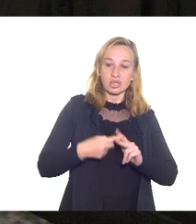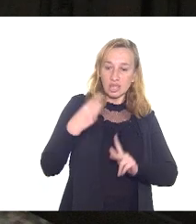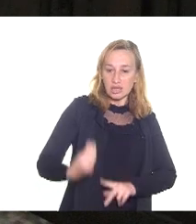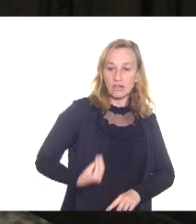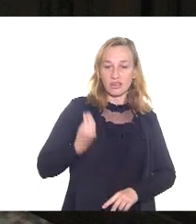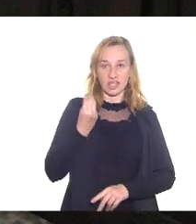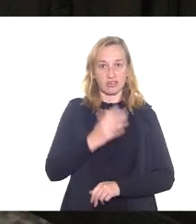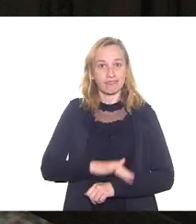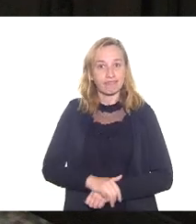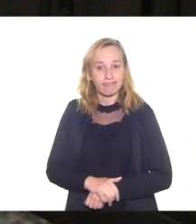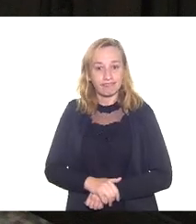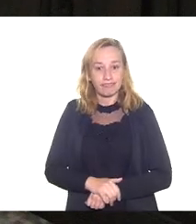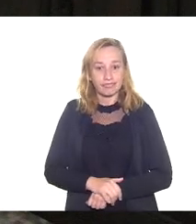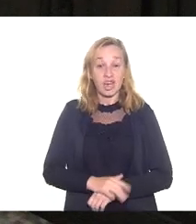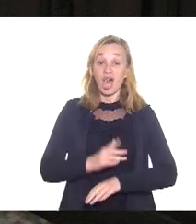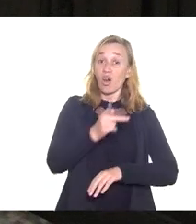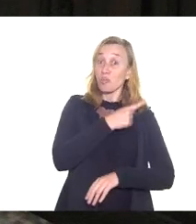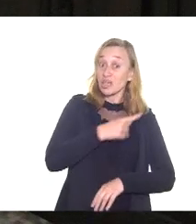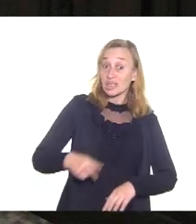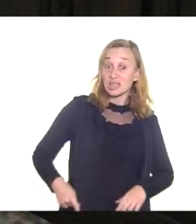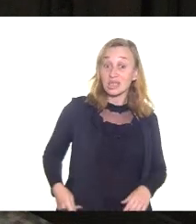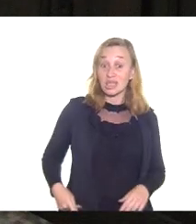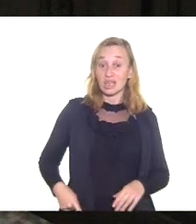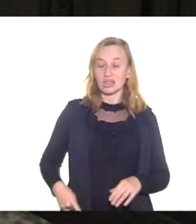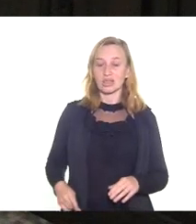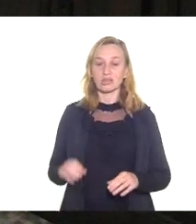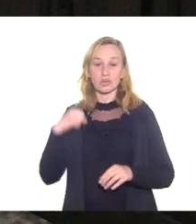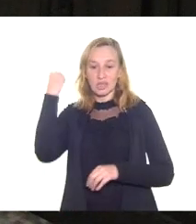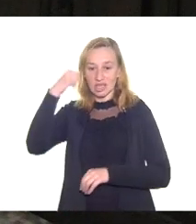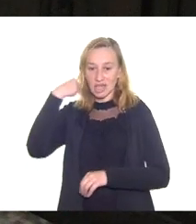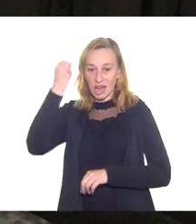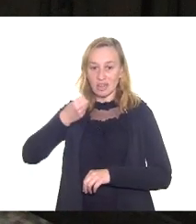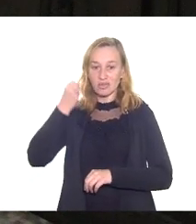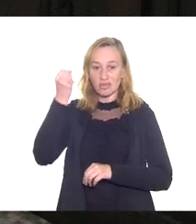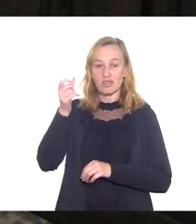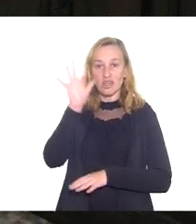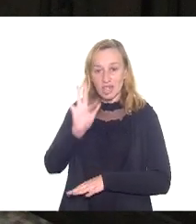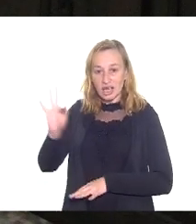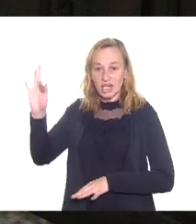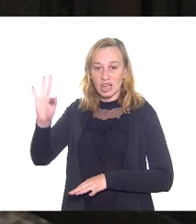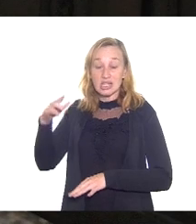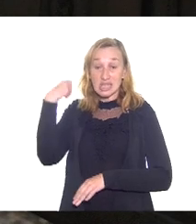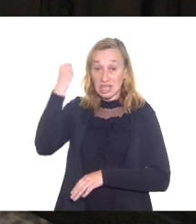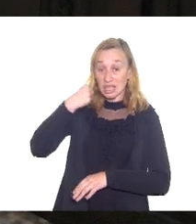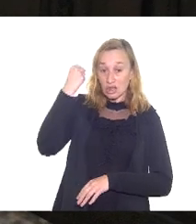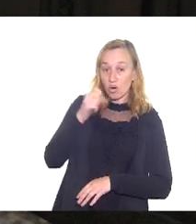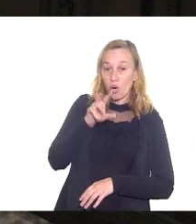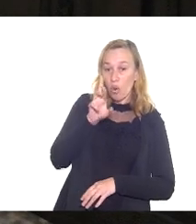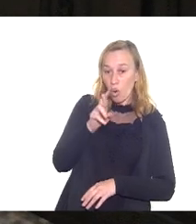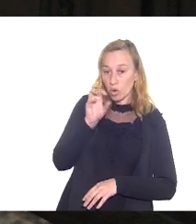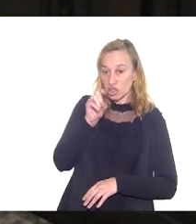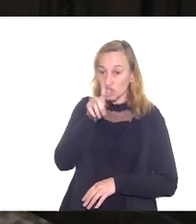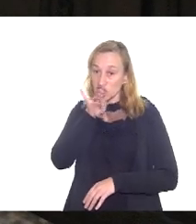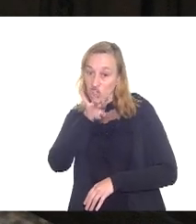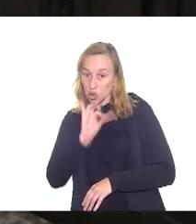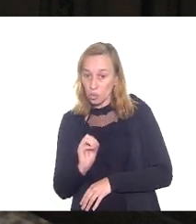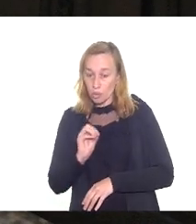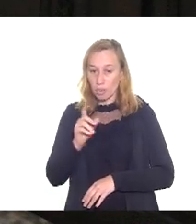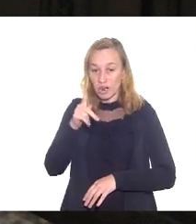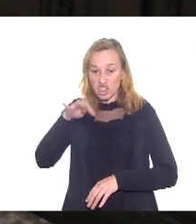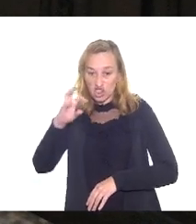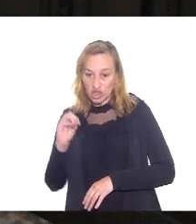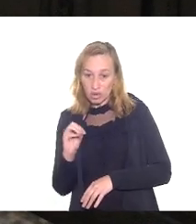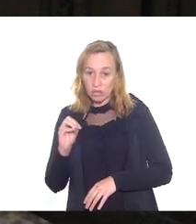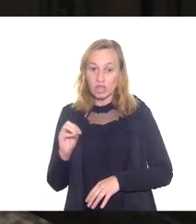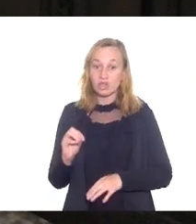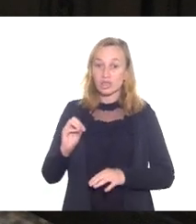vida. Ao presidente do Senado Federal, senador Rodrigo Pacheco,